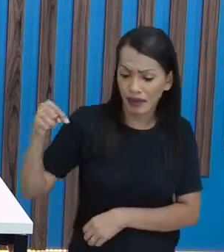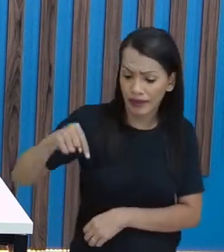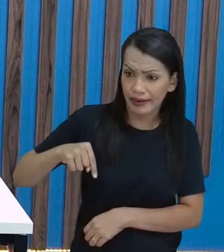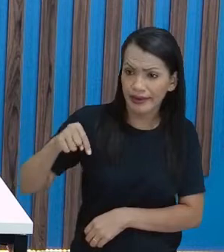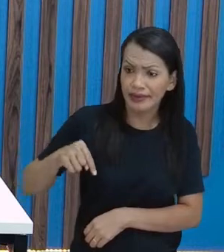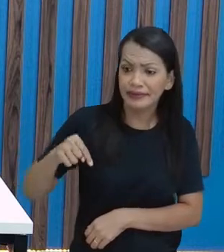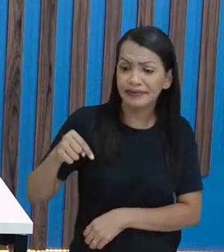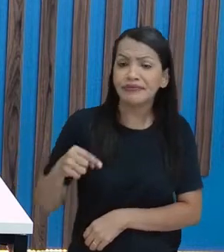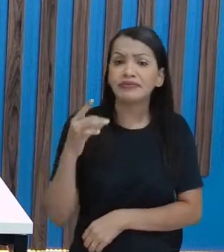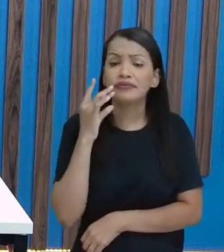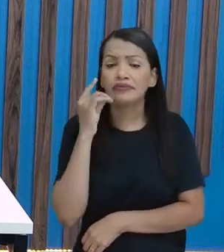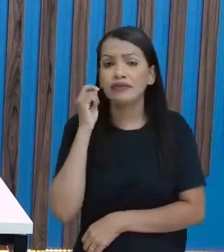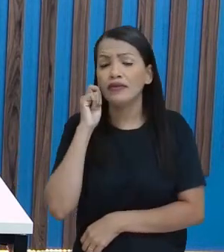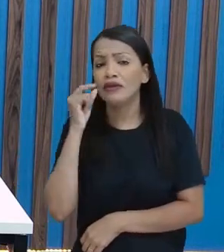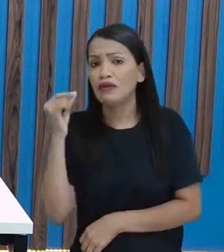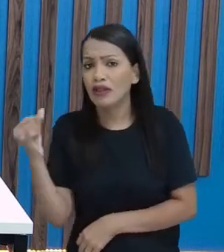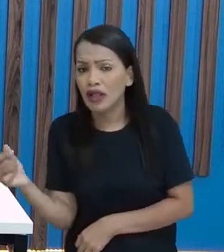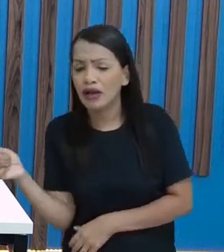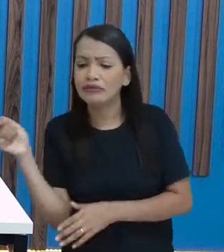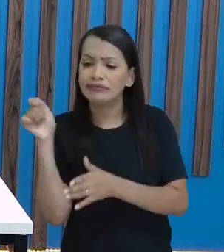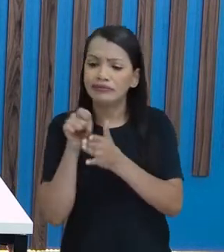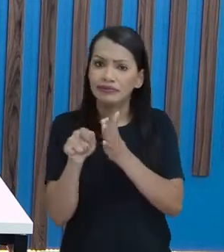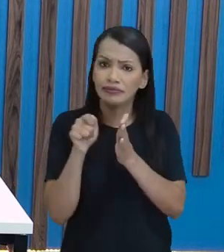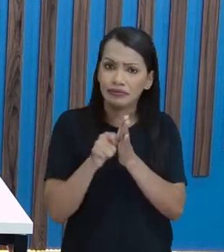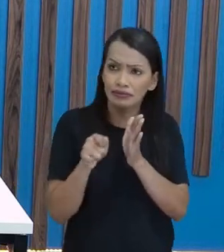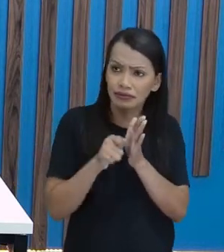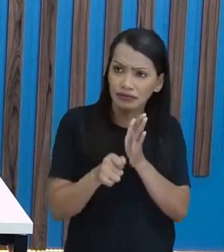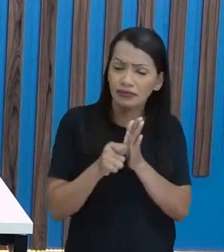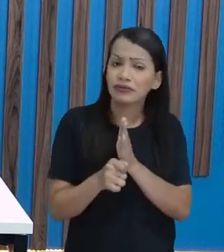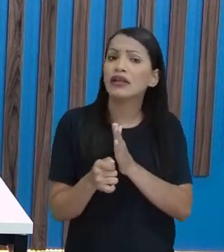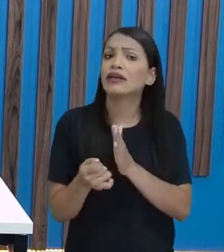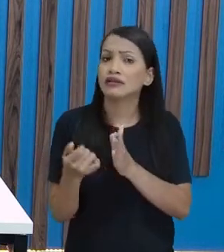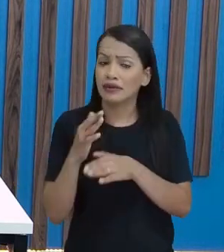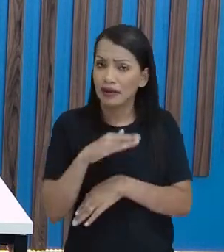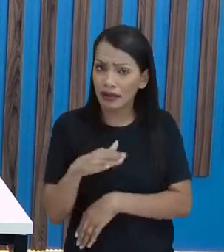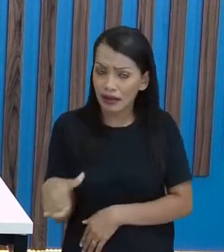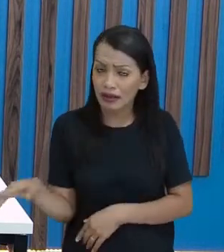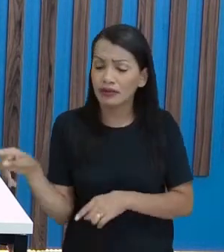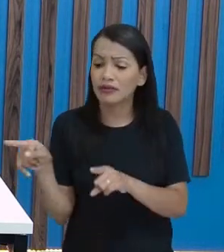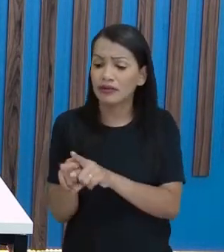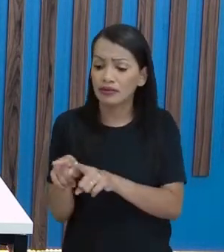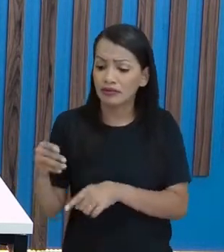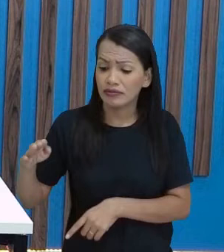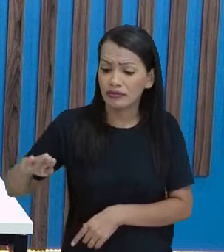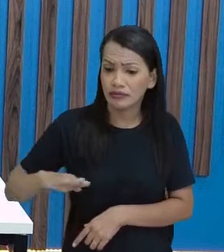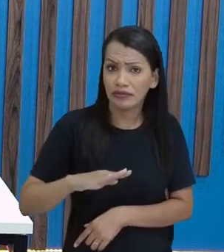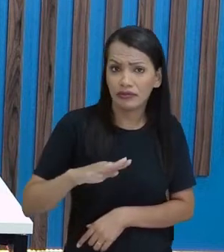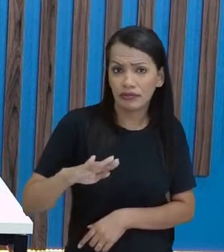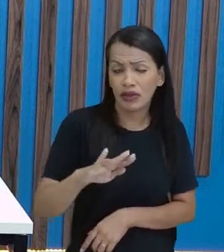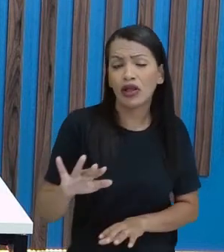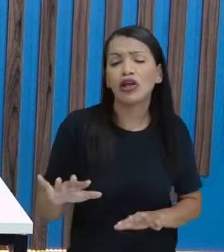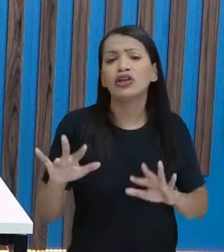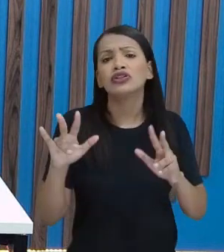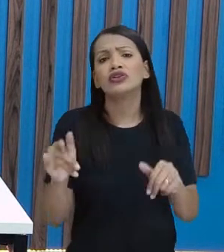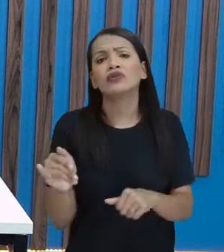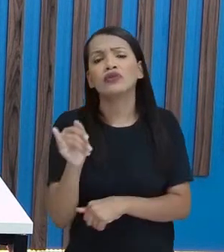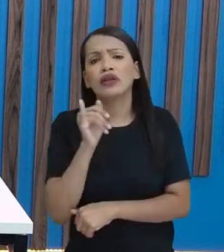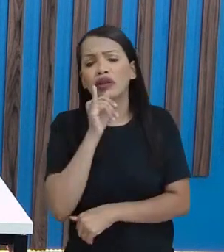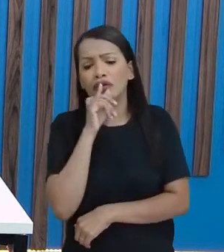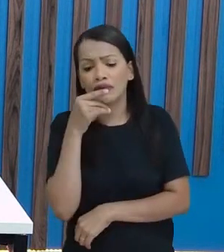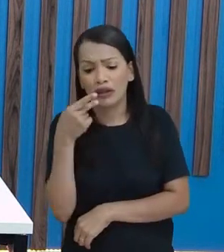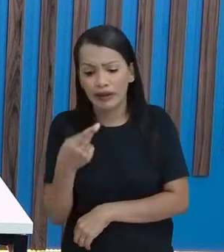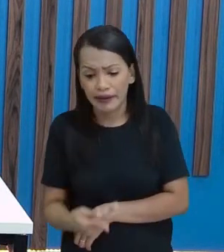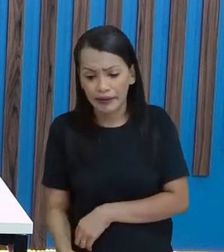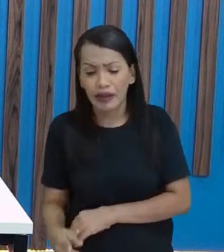os lápis, os giz de cera das crianças, né? Os carrinhos, a quantidade de carrinho, todos esses exemplos que a gente trouxe aqui? Pois